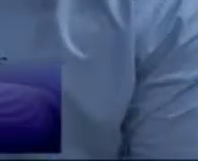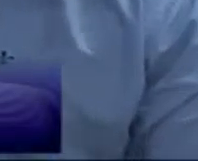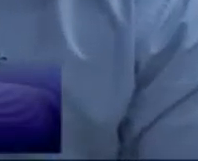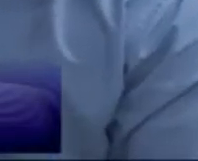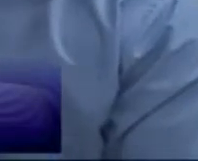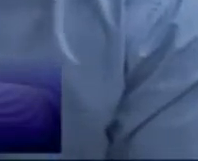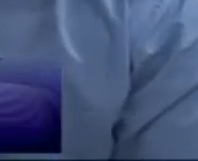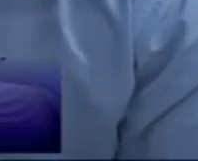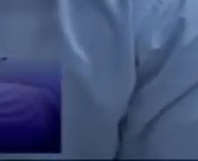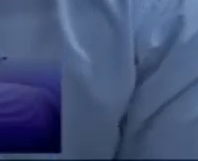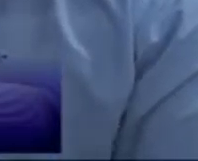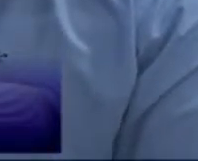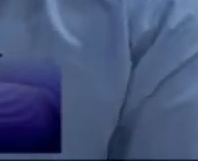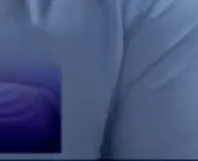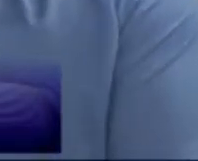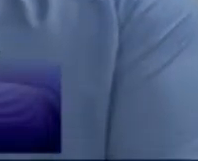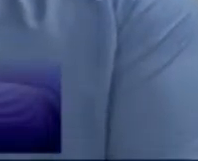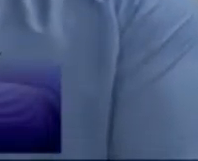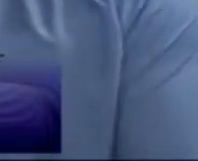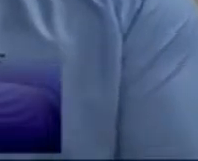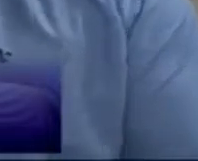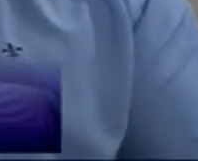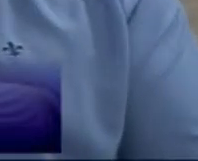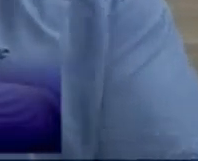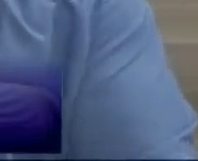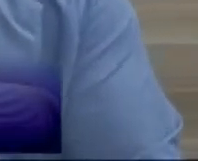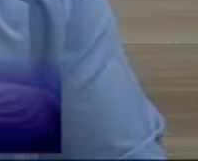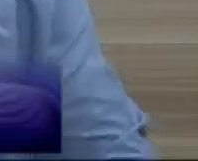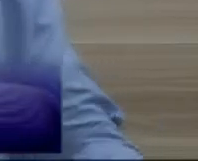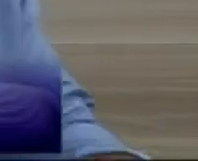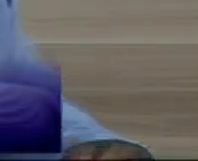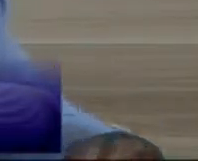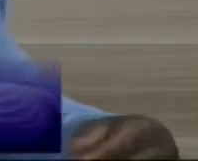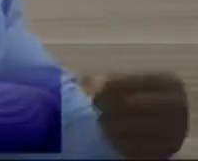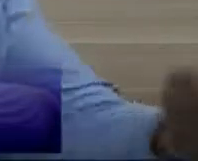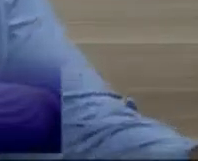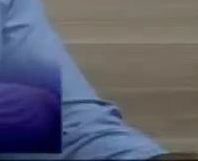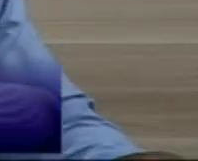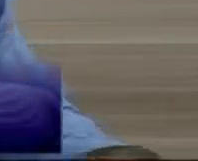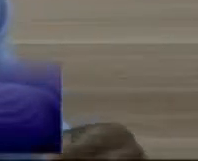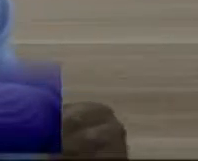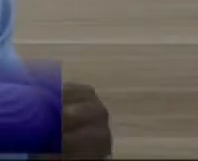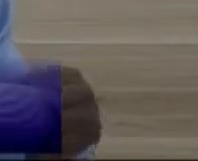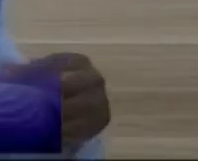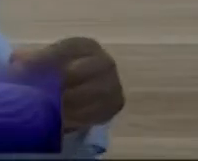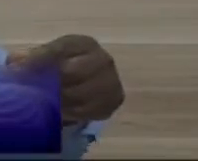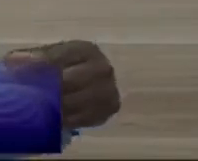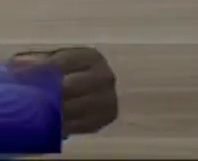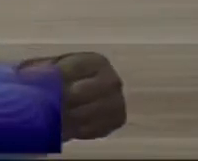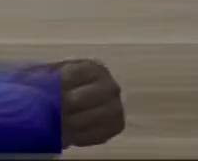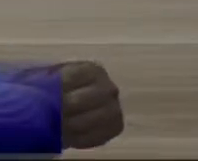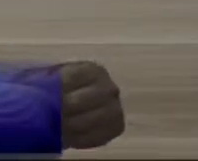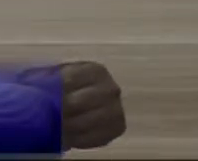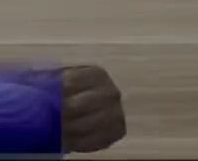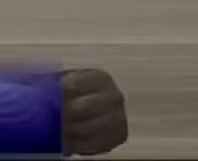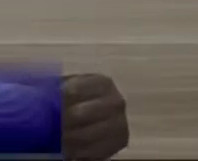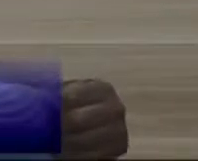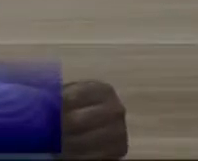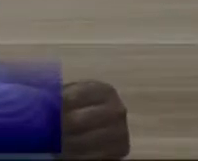que... E dentro desse enriquecimento de debate também, a gente traz algumas